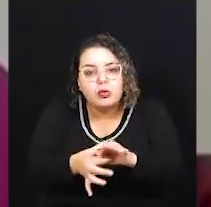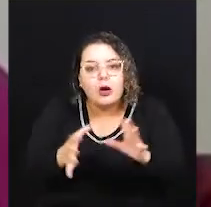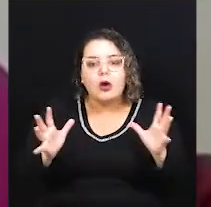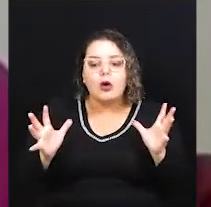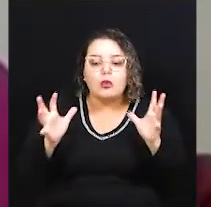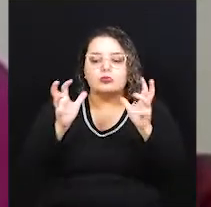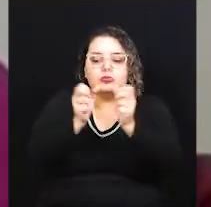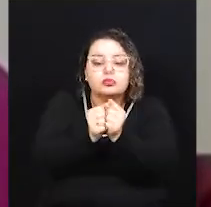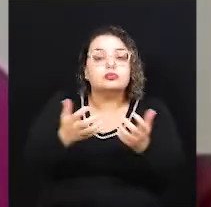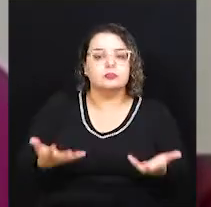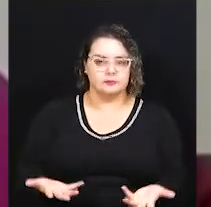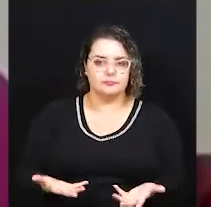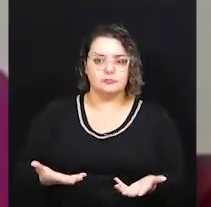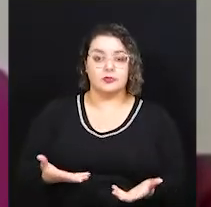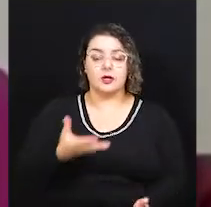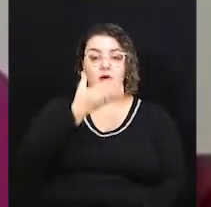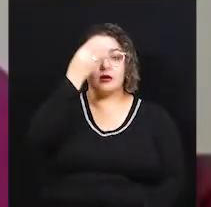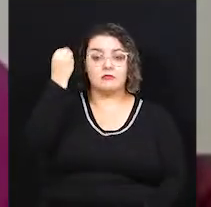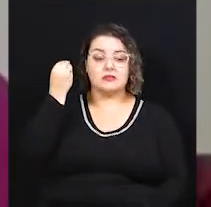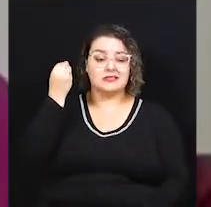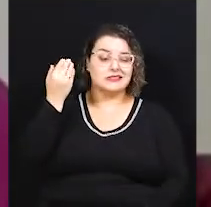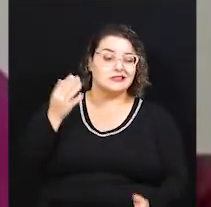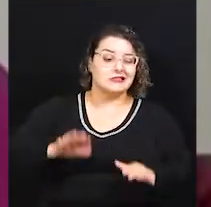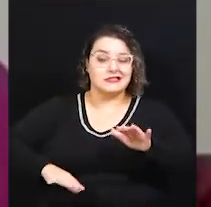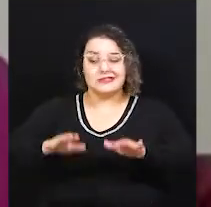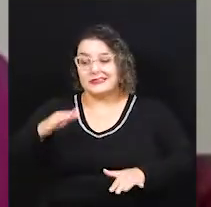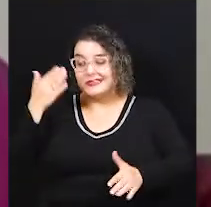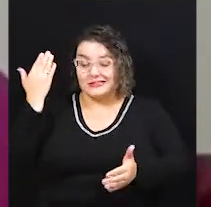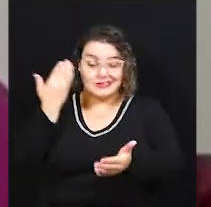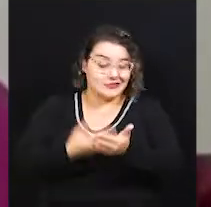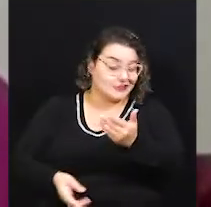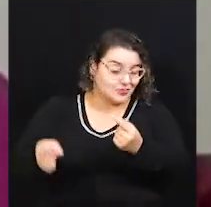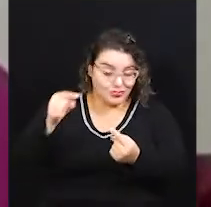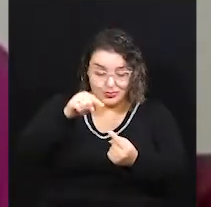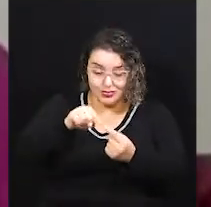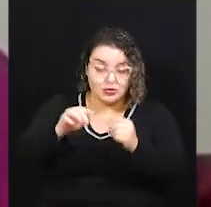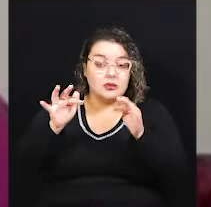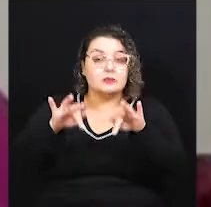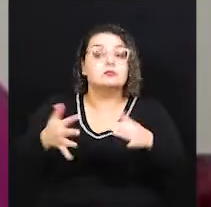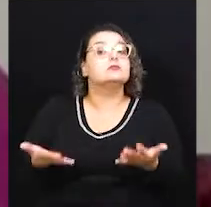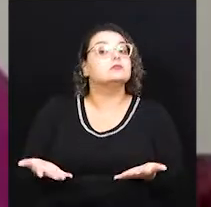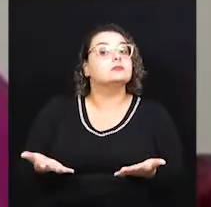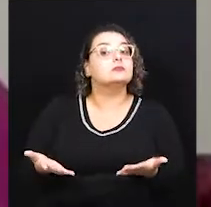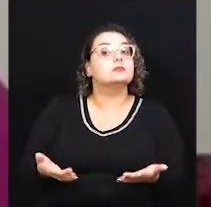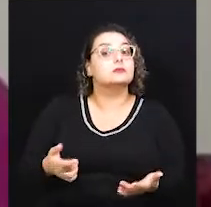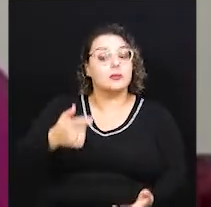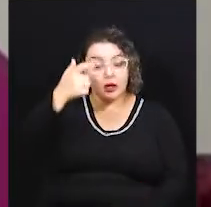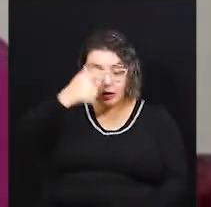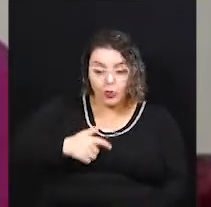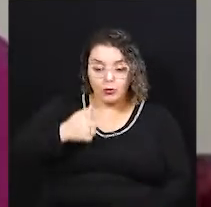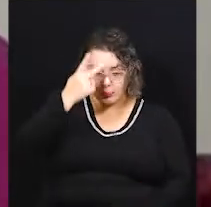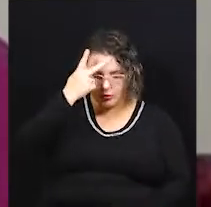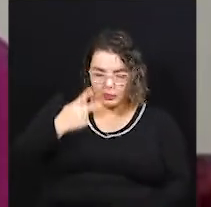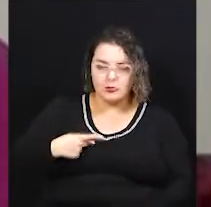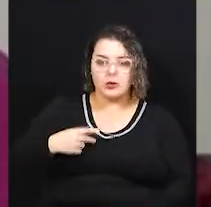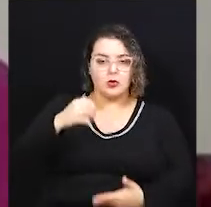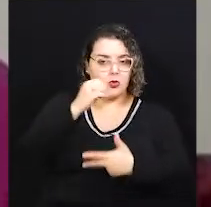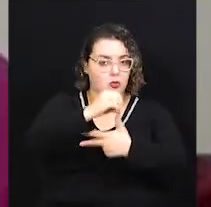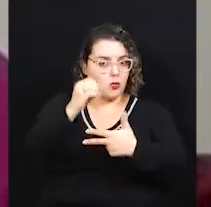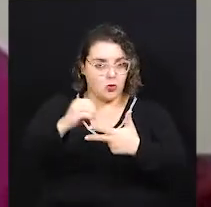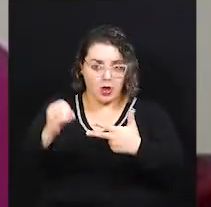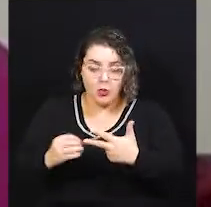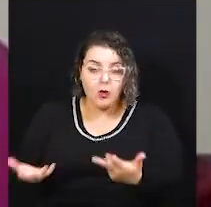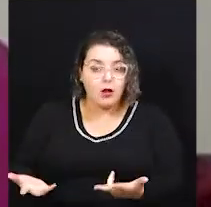muitas vezes aquele que esquece disso se perde nesse objetivo final, que é ele, né? Porque o Enem é uma prova,